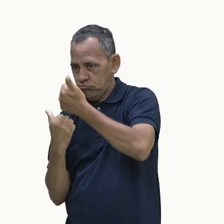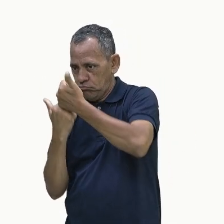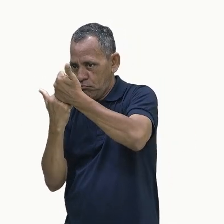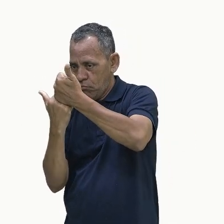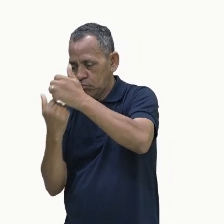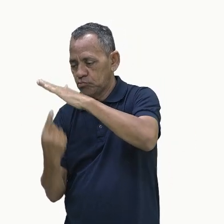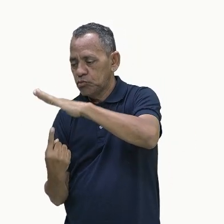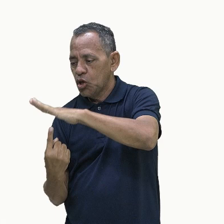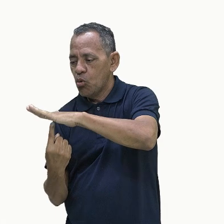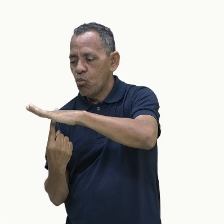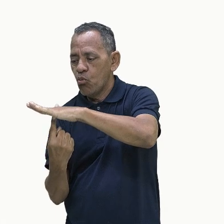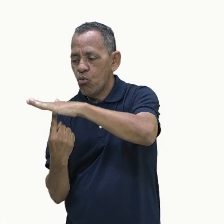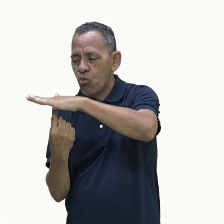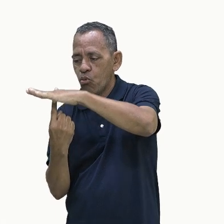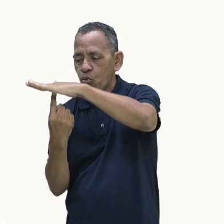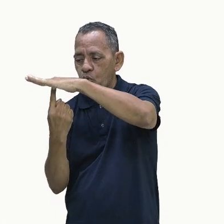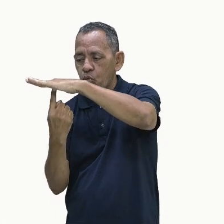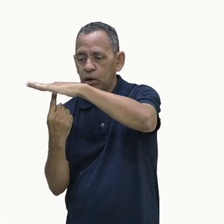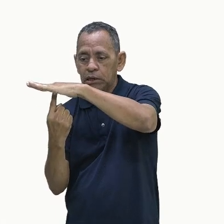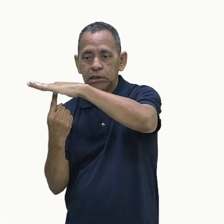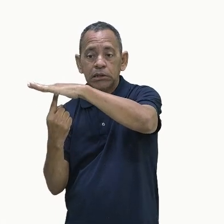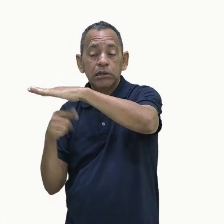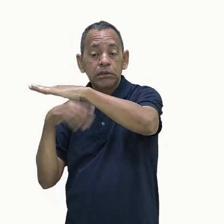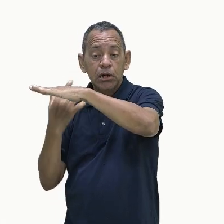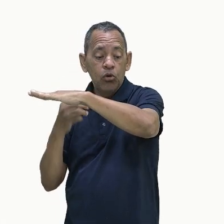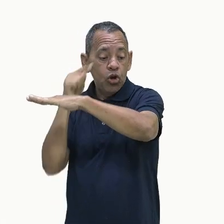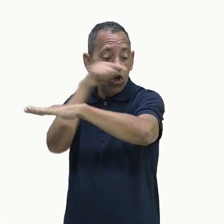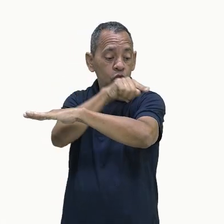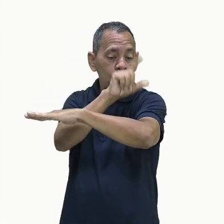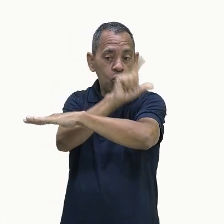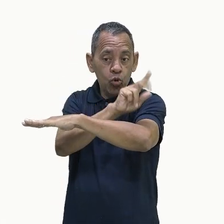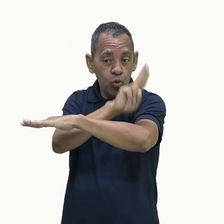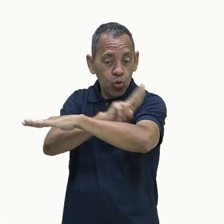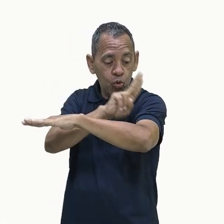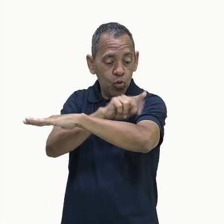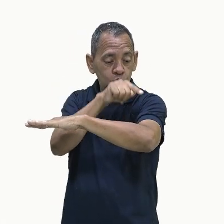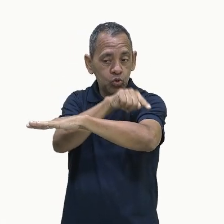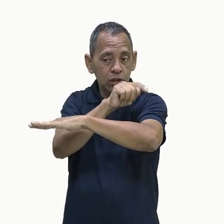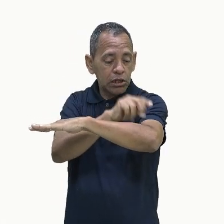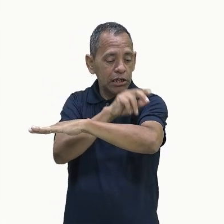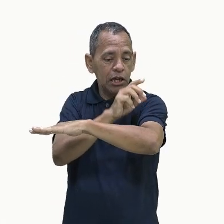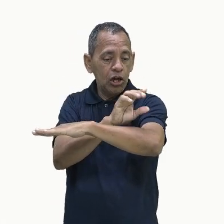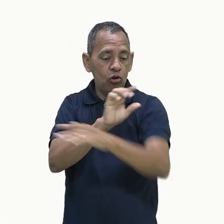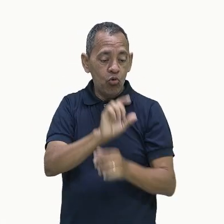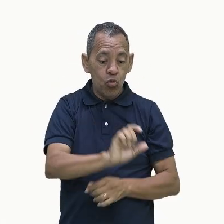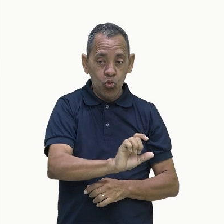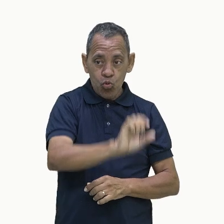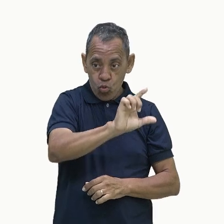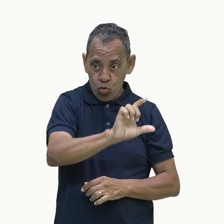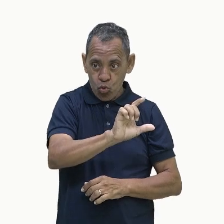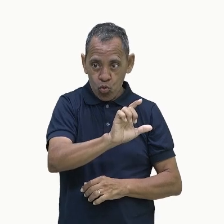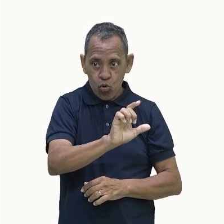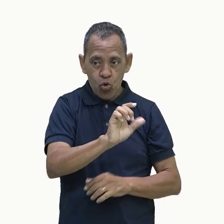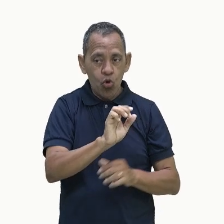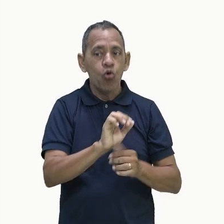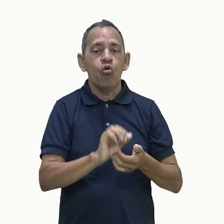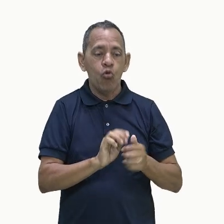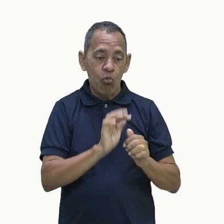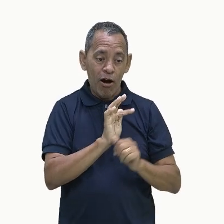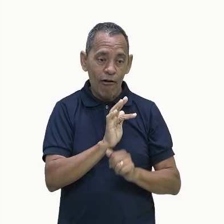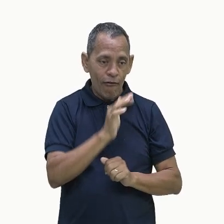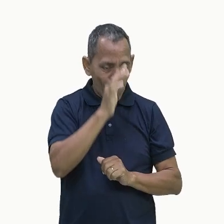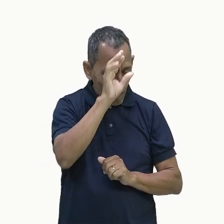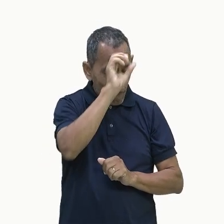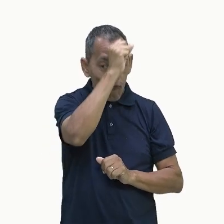eu já sei que esta força maior é a de saída, logo é o F2. Onde o carro fica